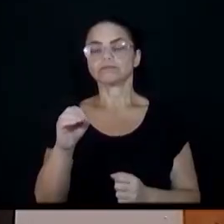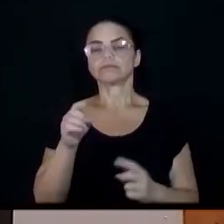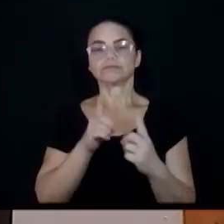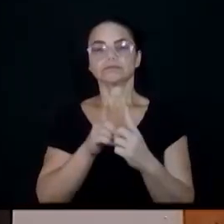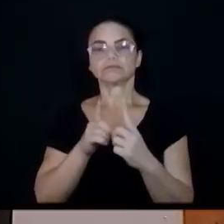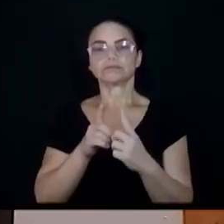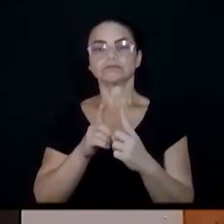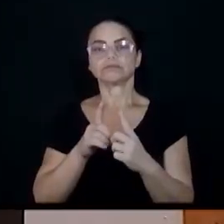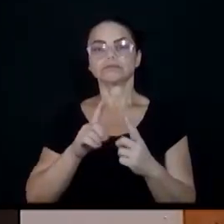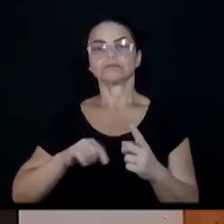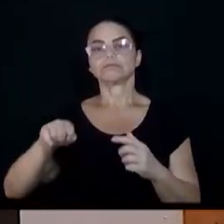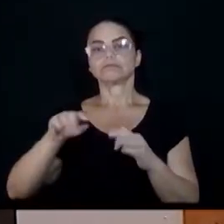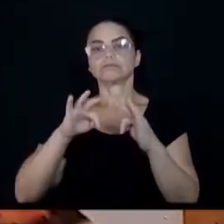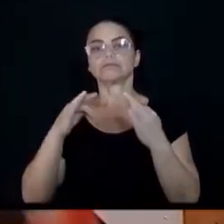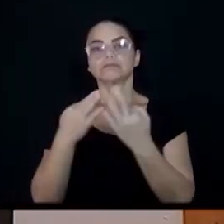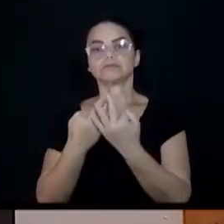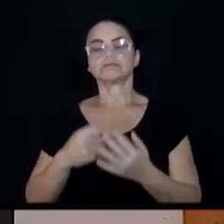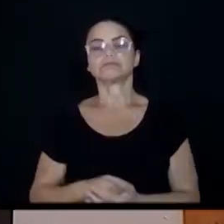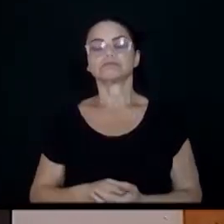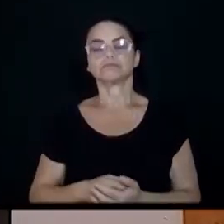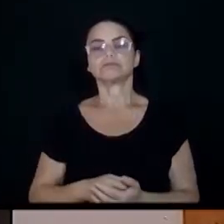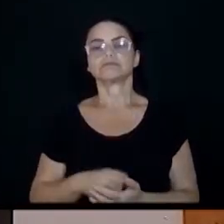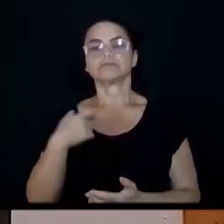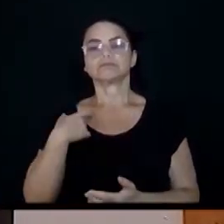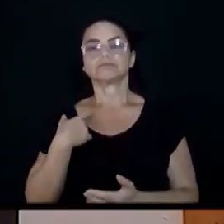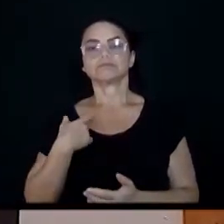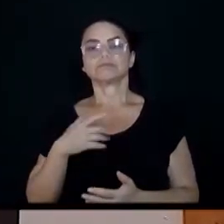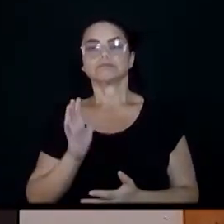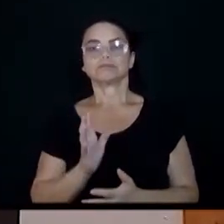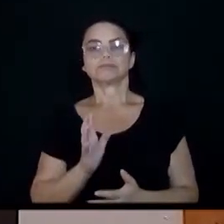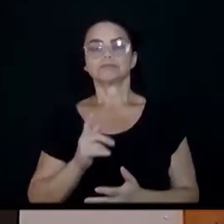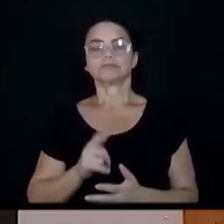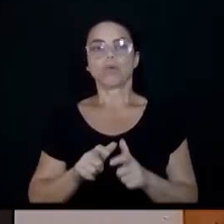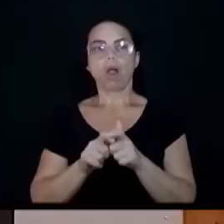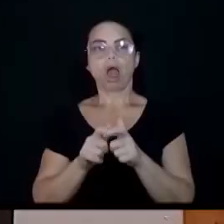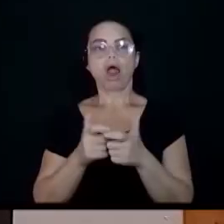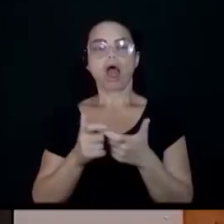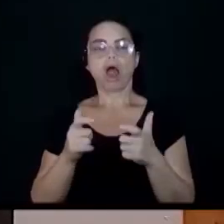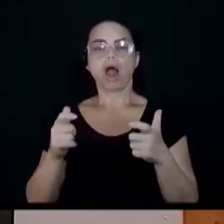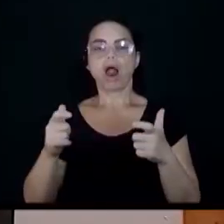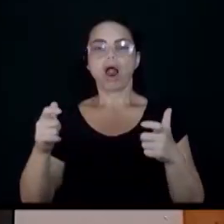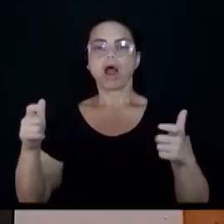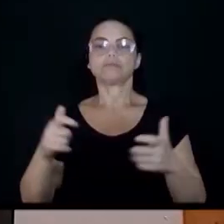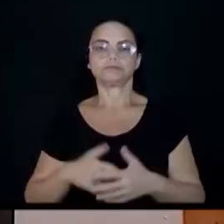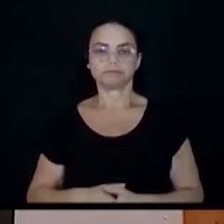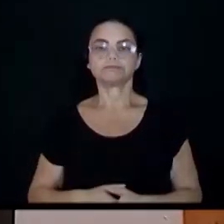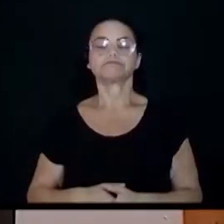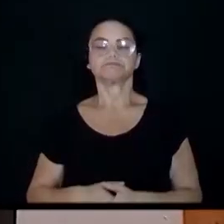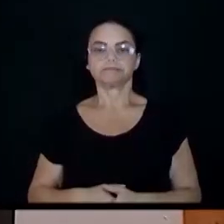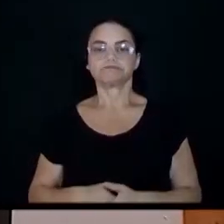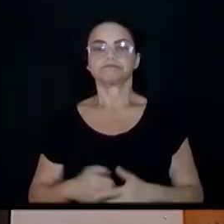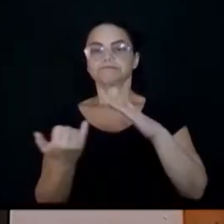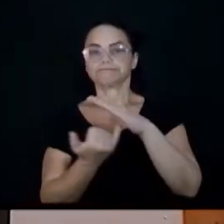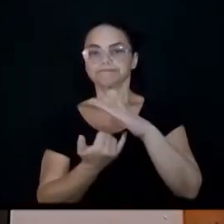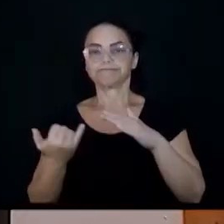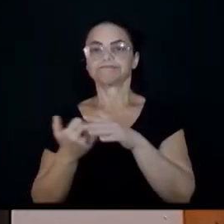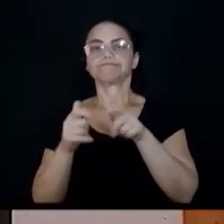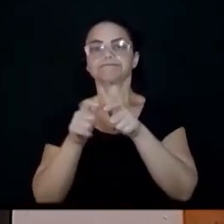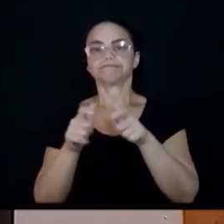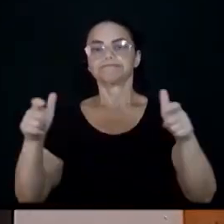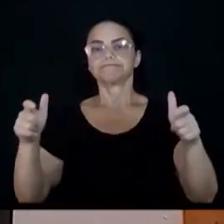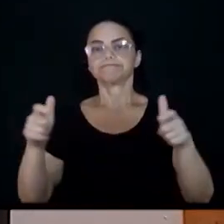cada uma dessas pessoas. Então você coloca isso em proporção, a entidade cresceu bastante e com